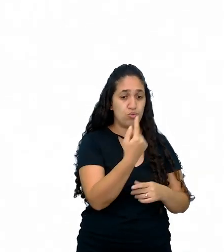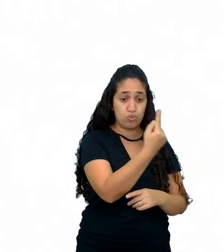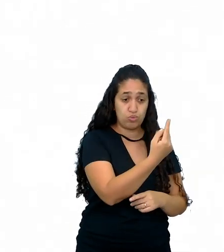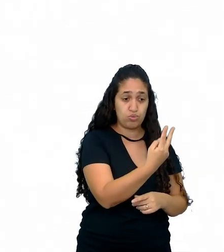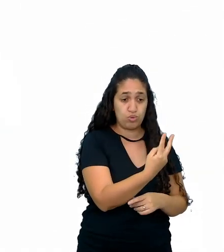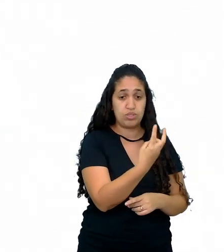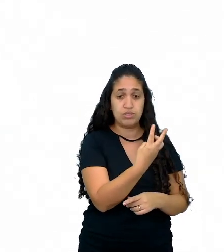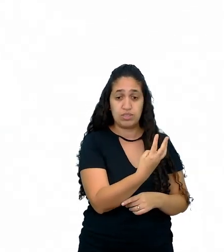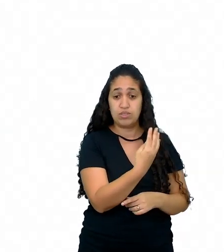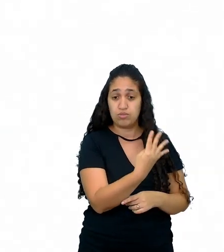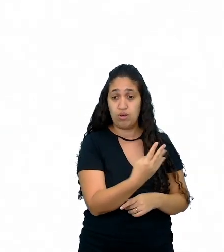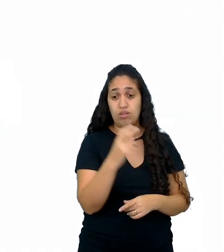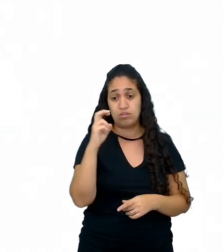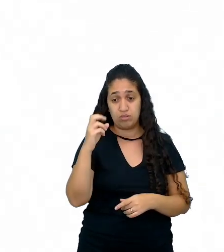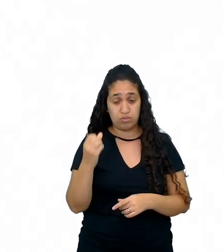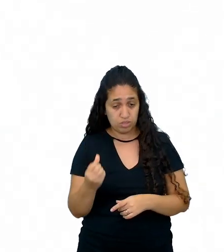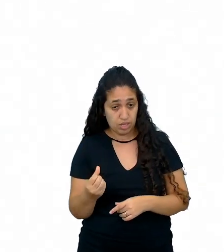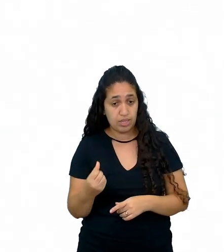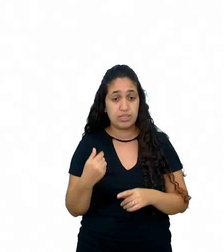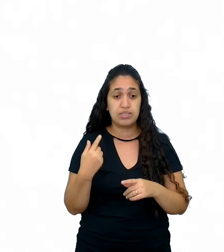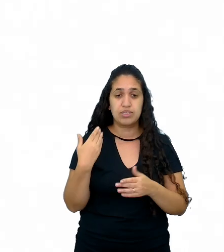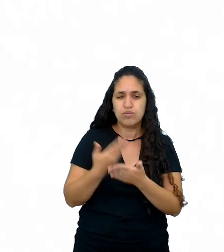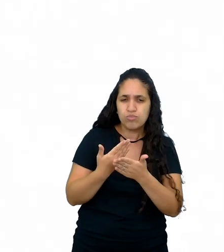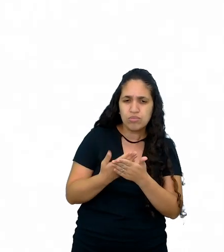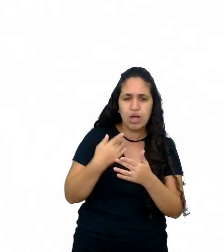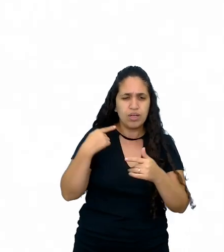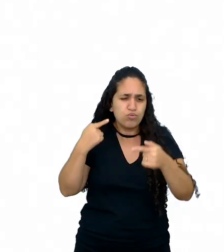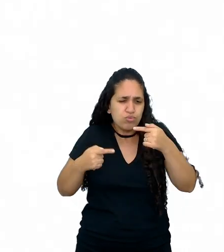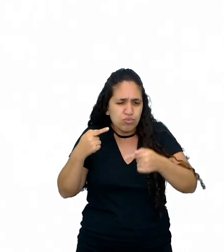5 e 6, estudar e discutir, né, com os